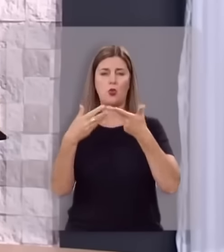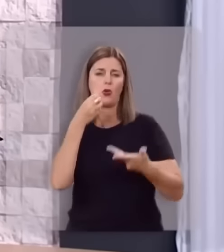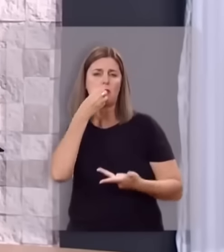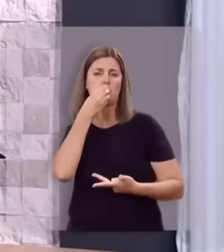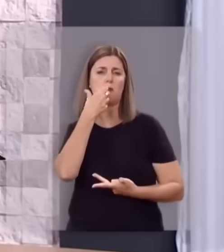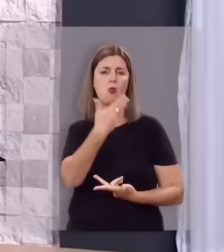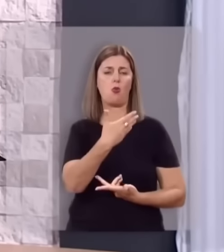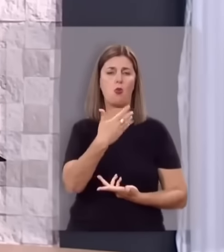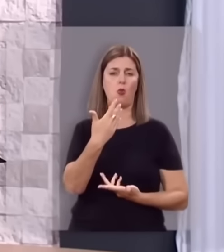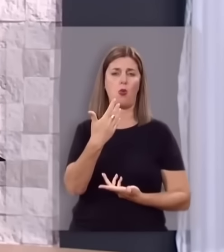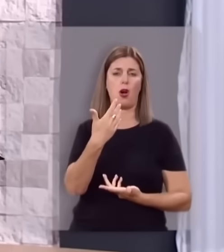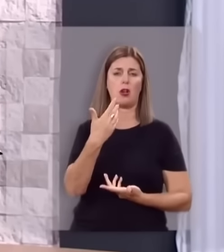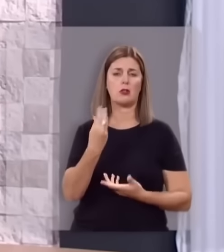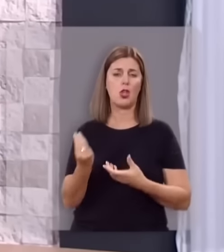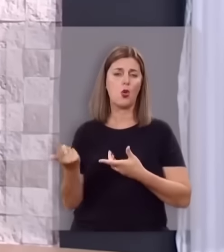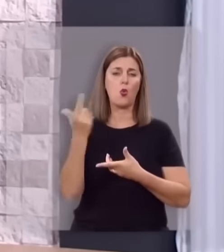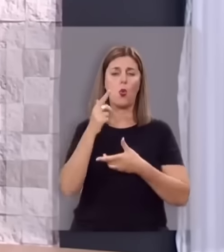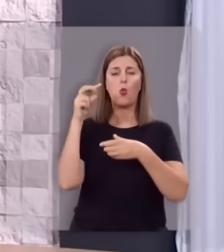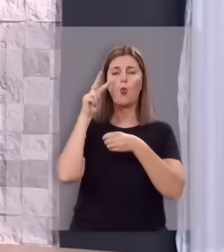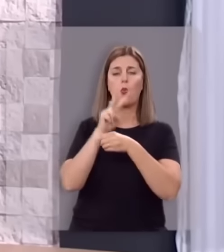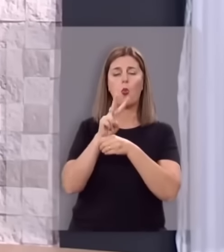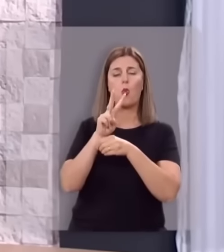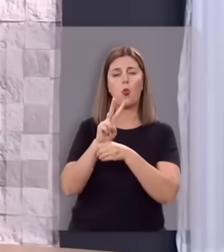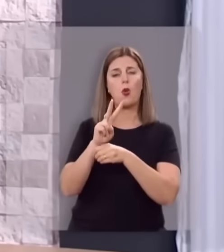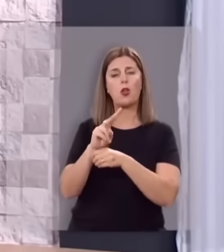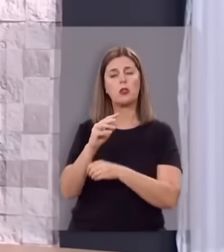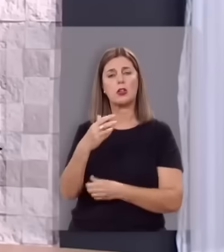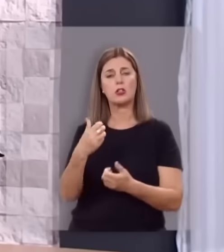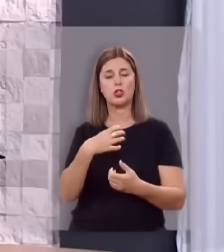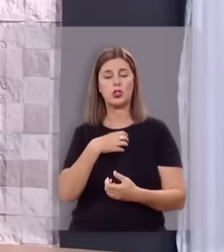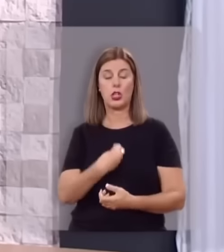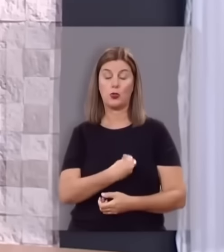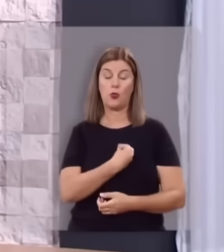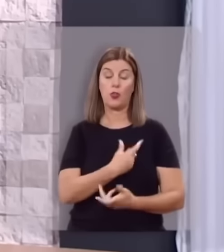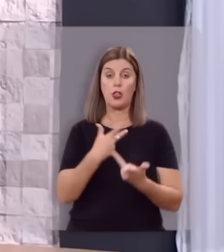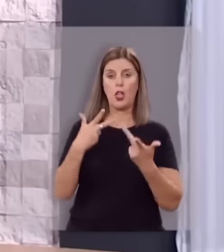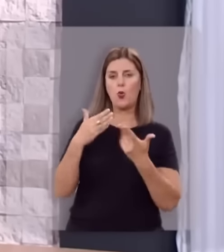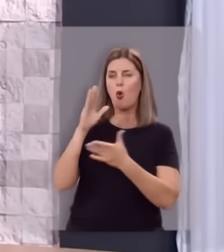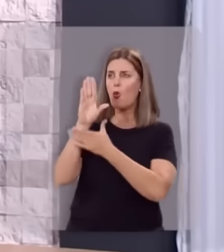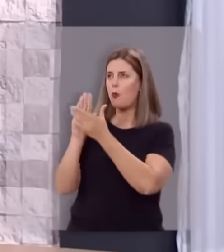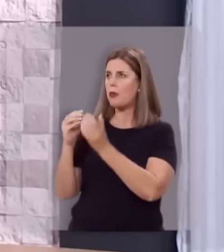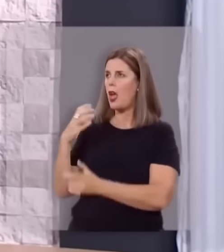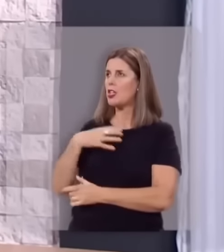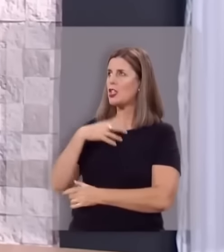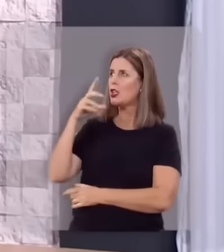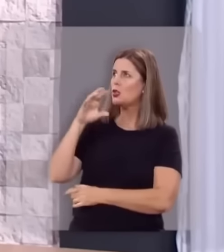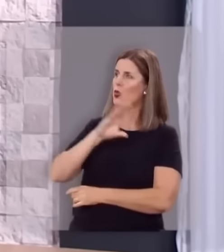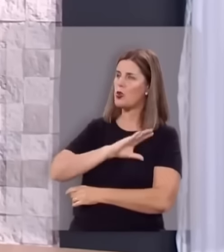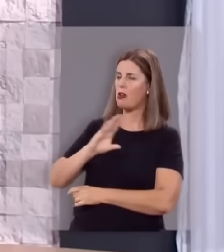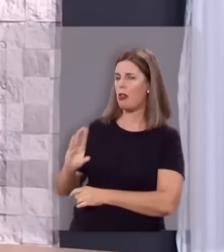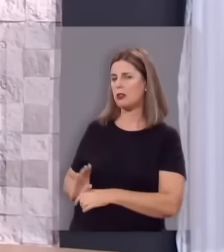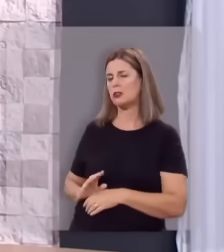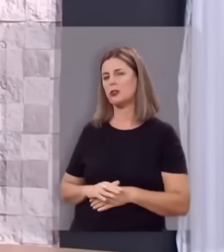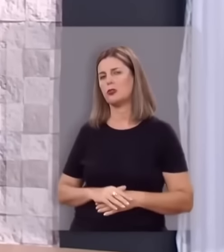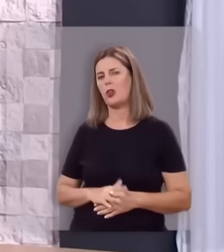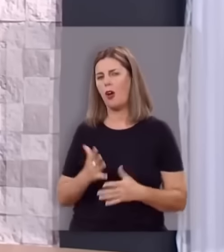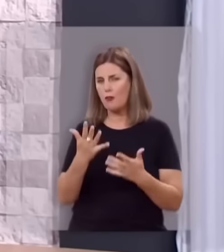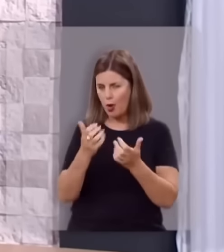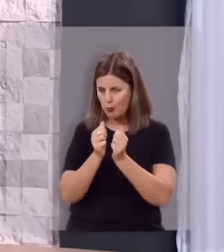as virtudes que hornar e ornam o caráter de Cristo devem hornar também a sua minha